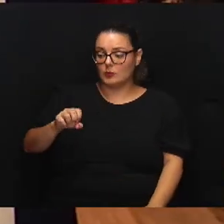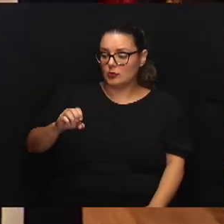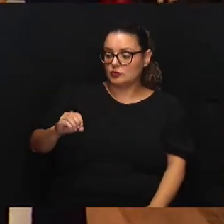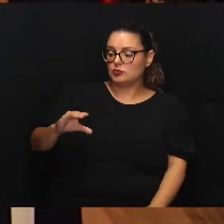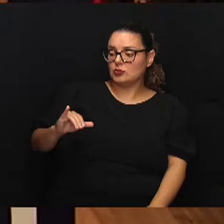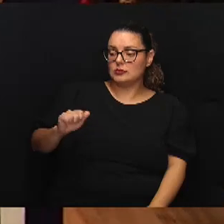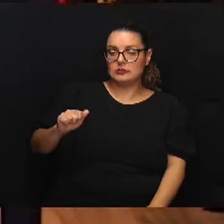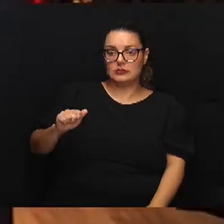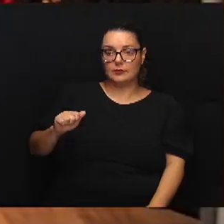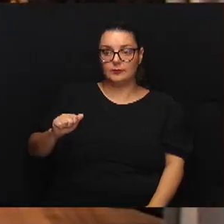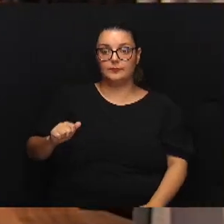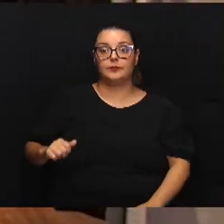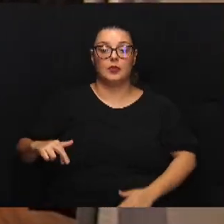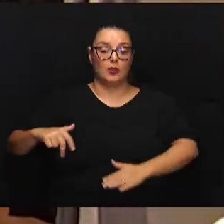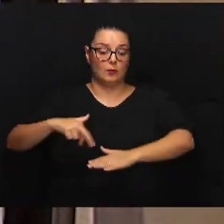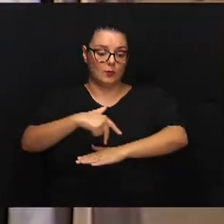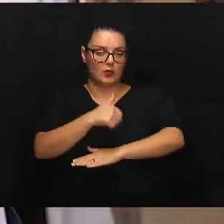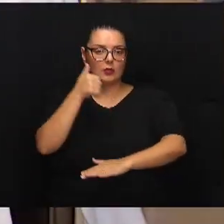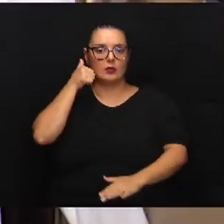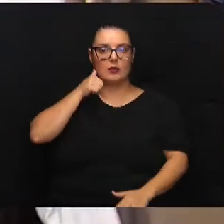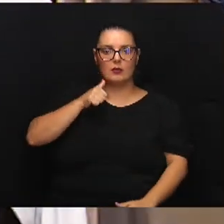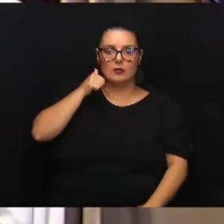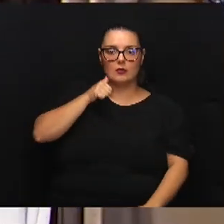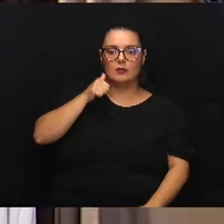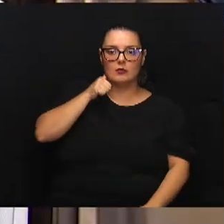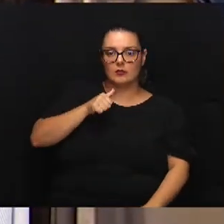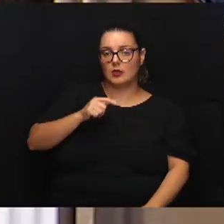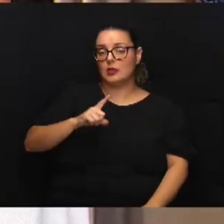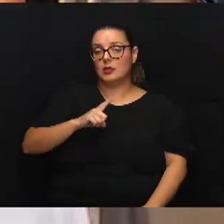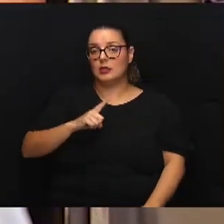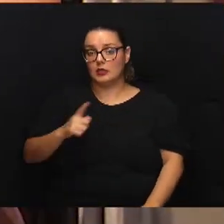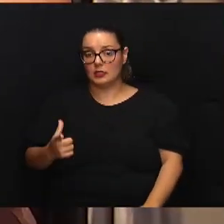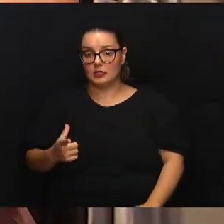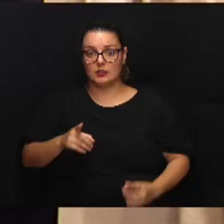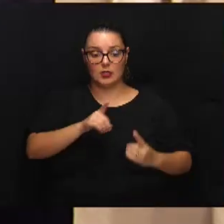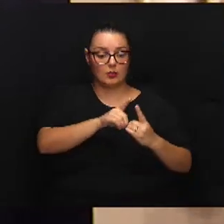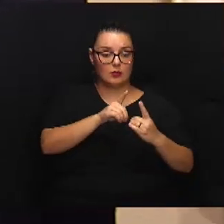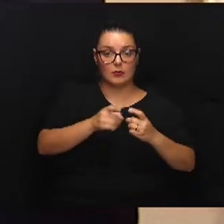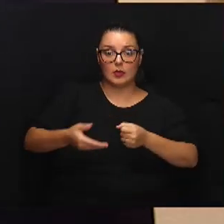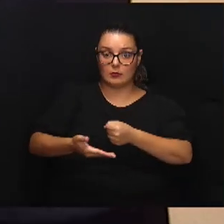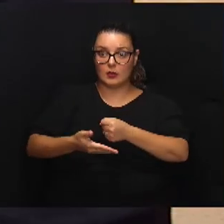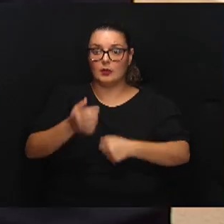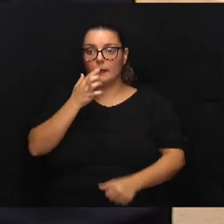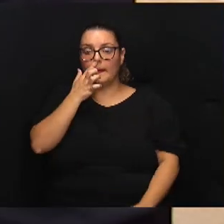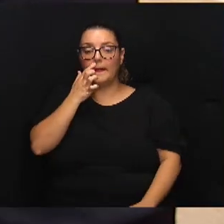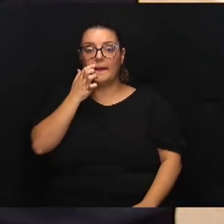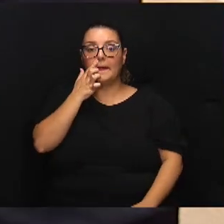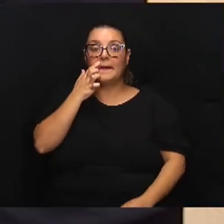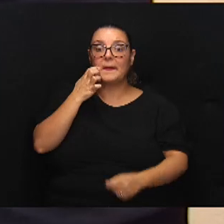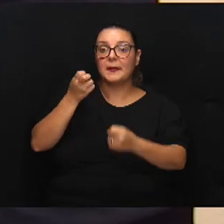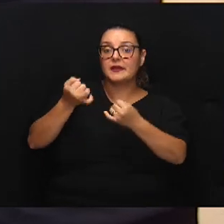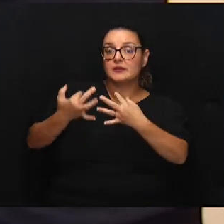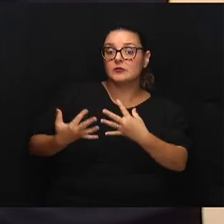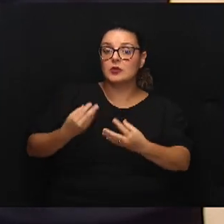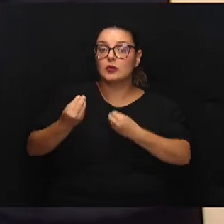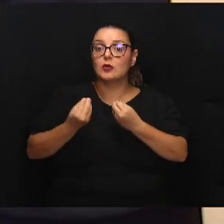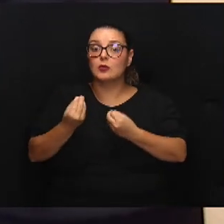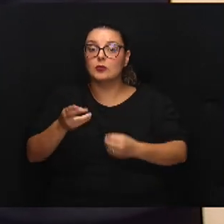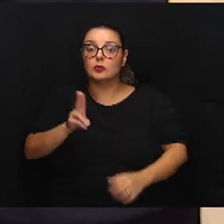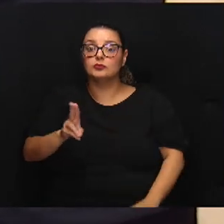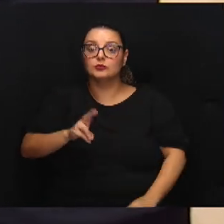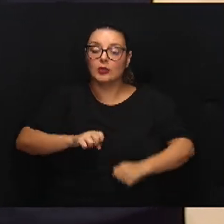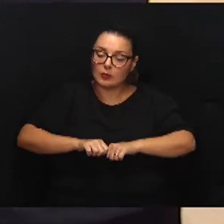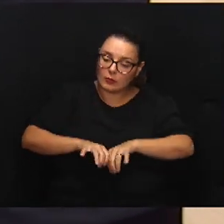uma loja de moda feminina que tem a consultoria de estilo como base, explica como usa esse leque em